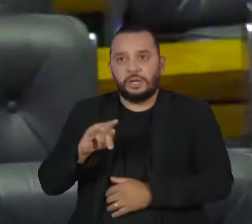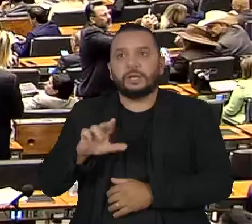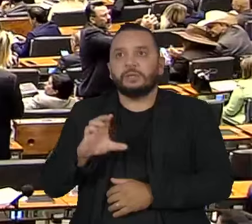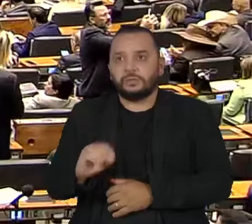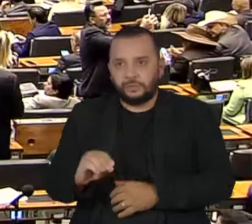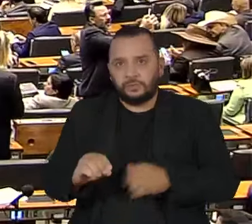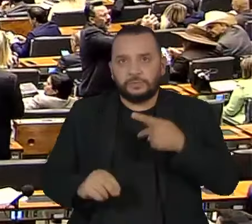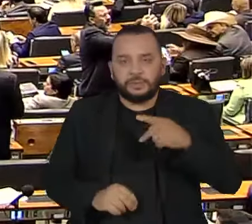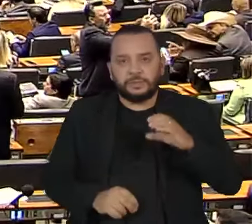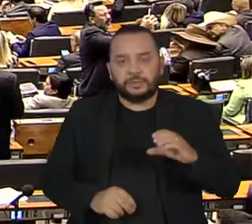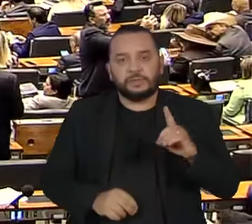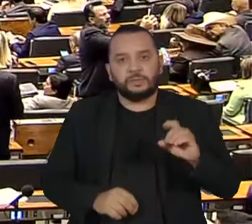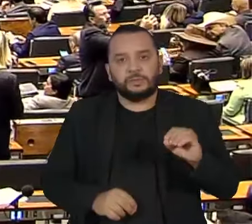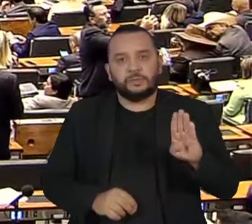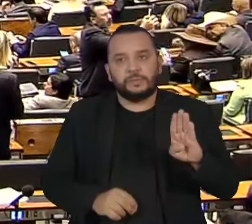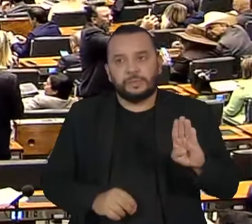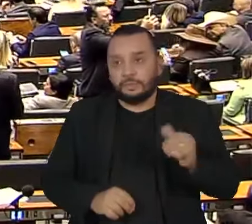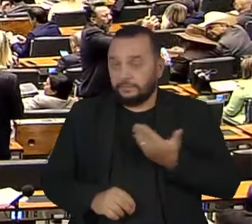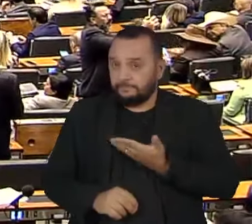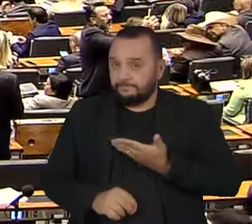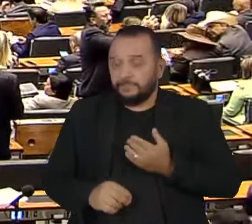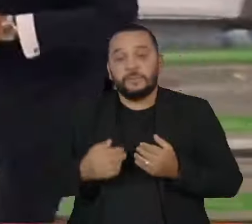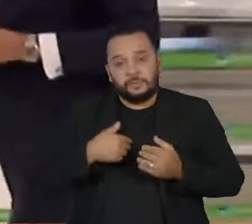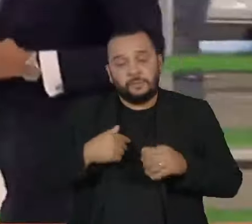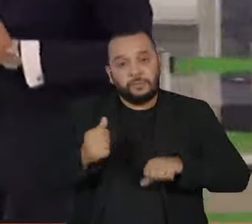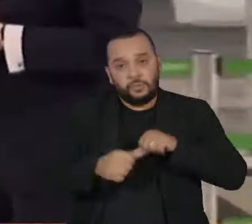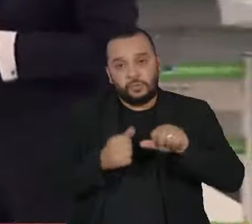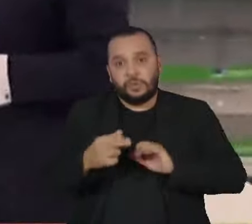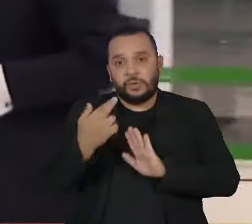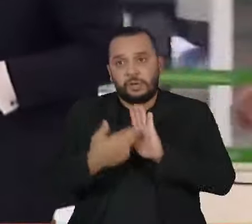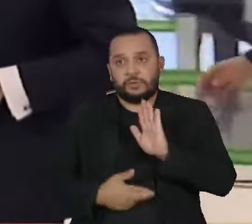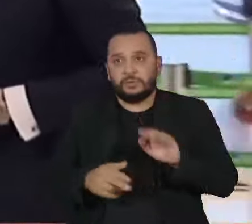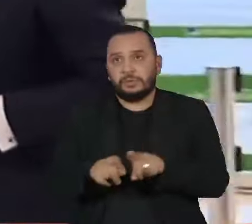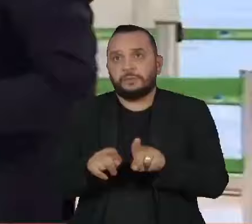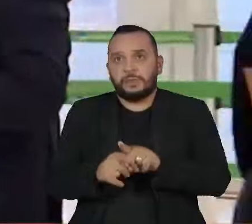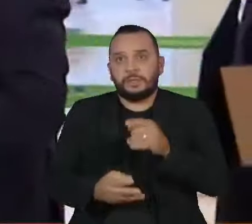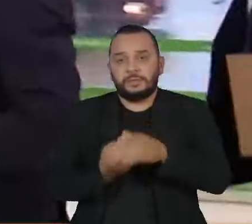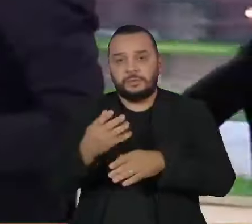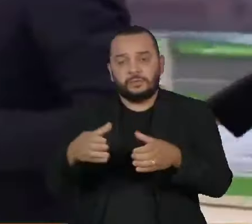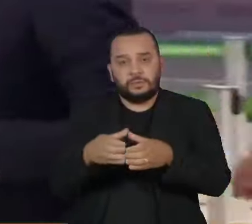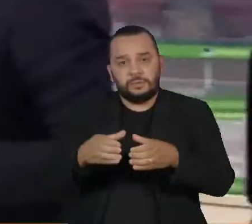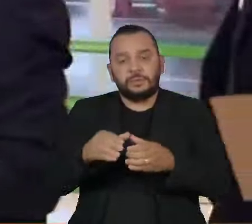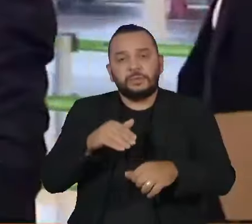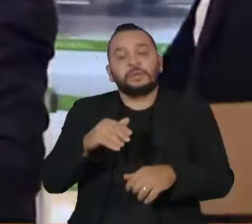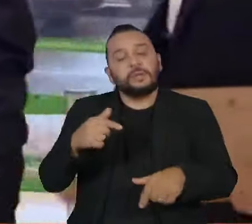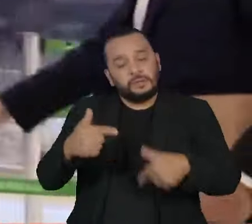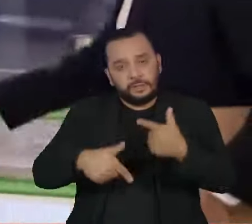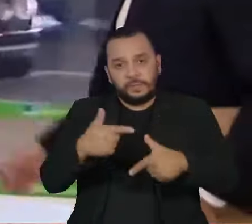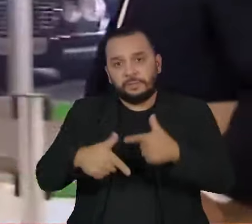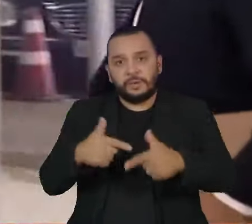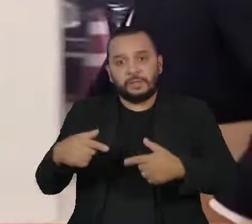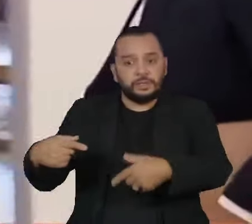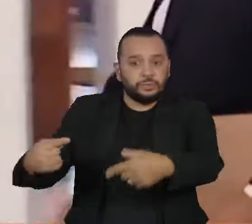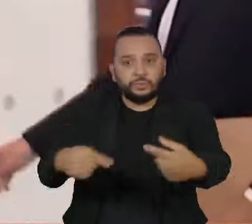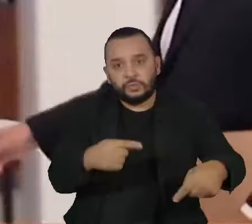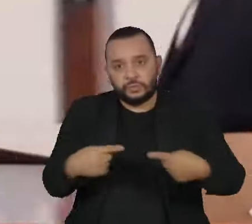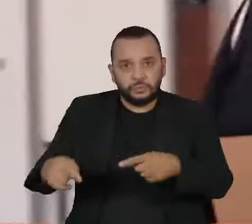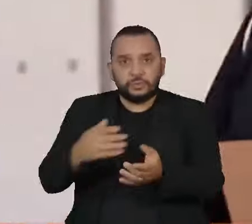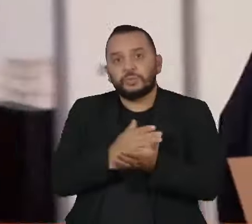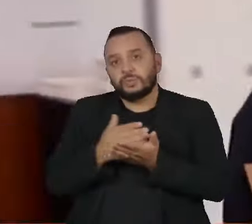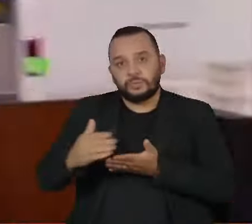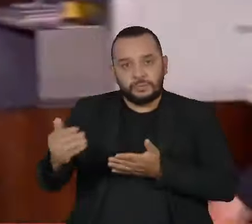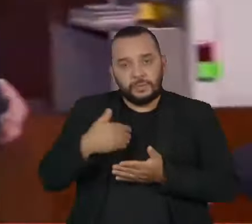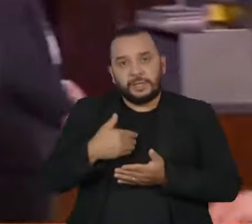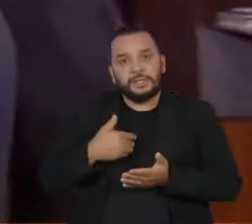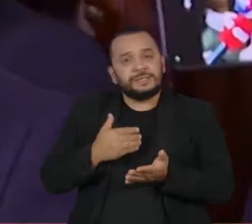PC com a mudança de relator e a criação do grupo de trabalho as discussões em torno do projeto devem recomeçar praticamente